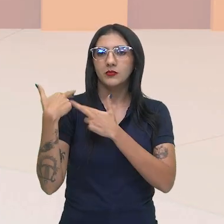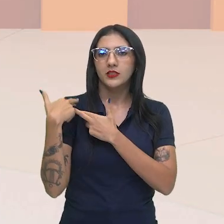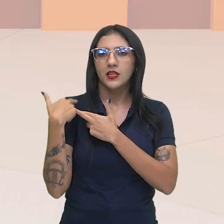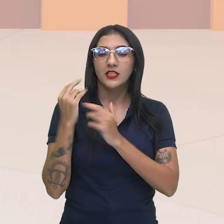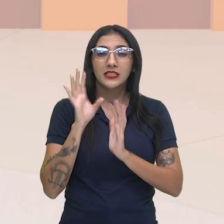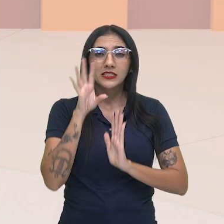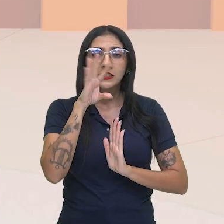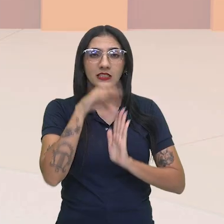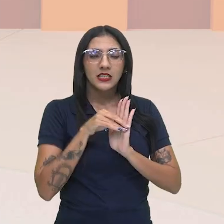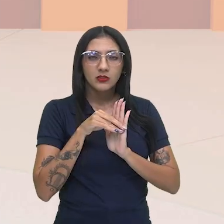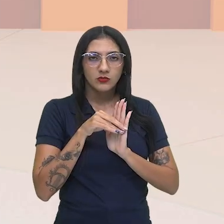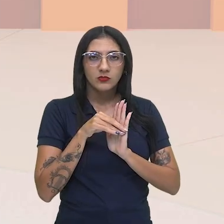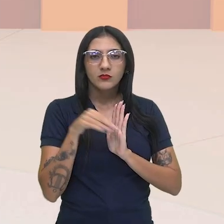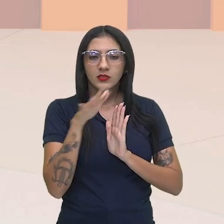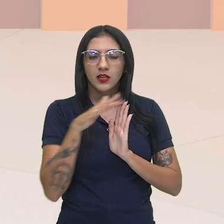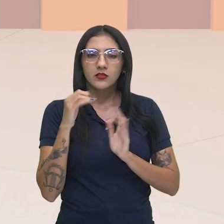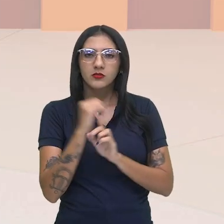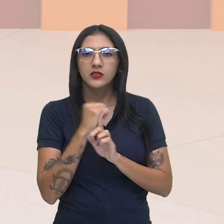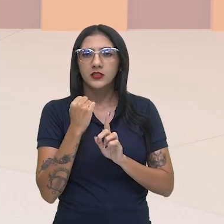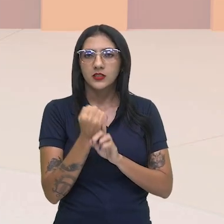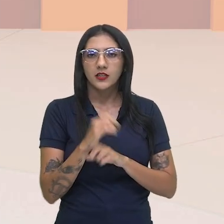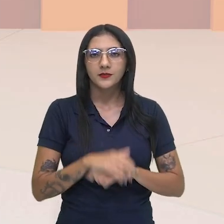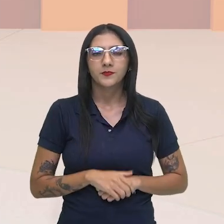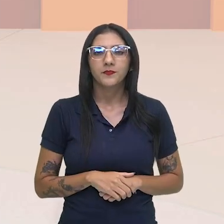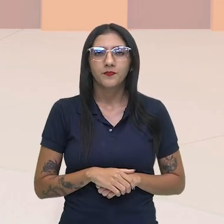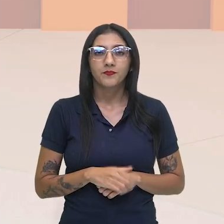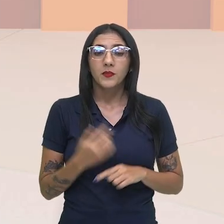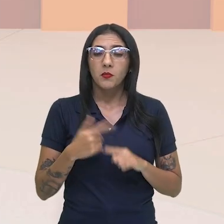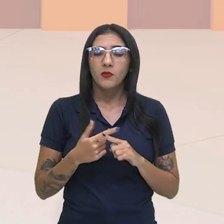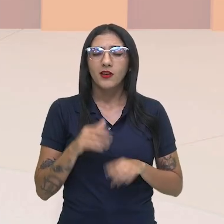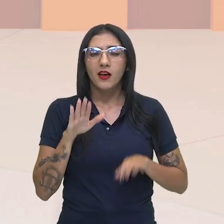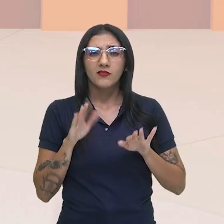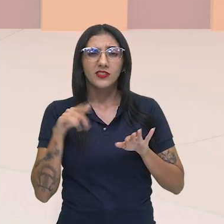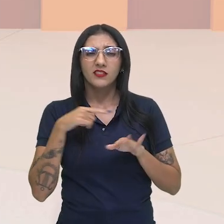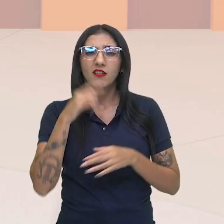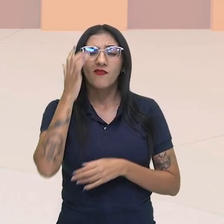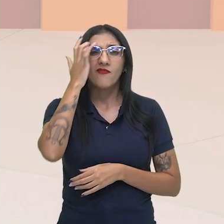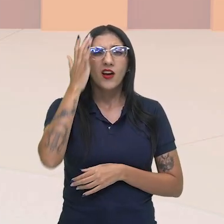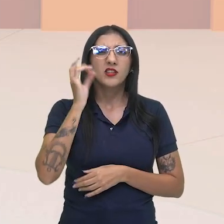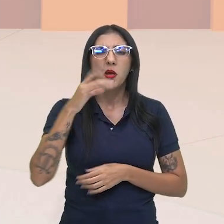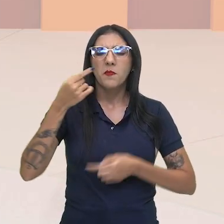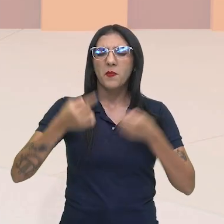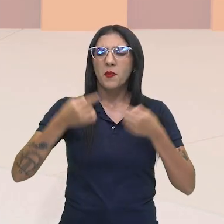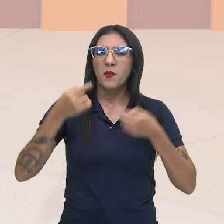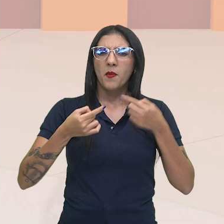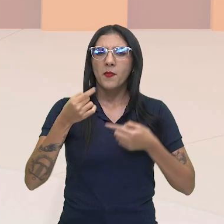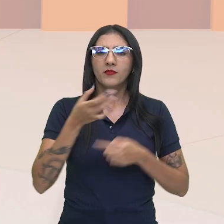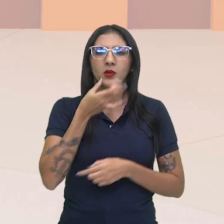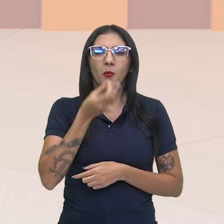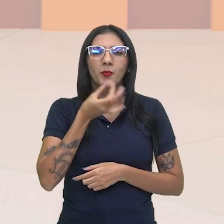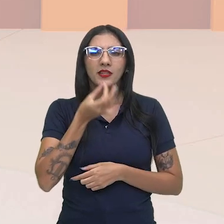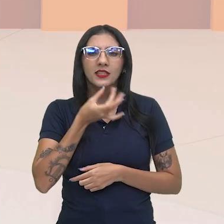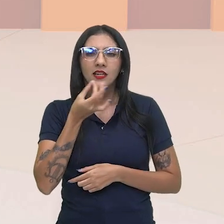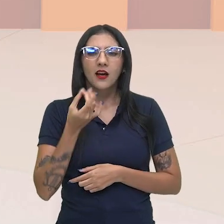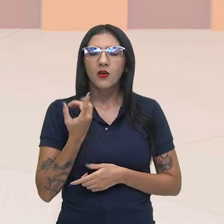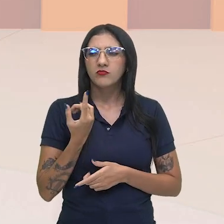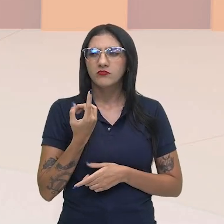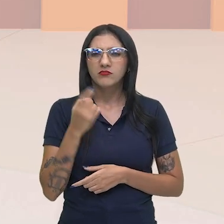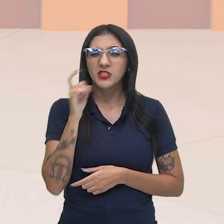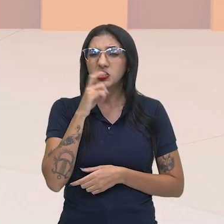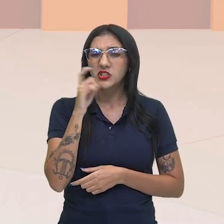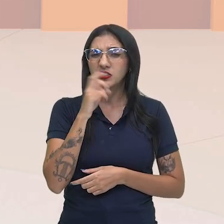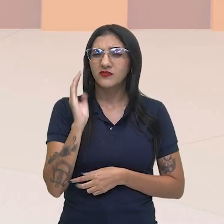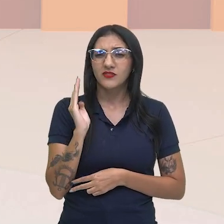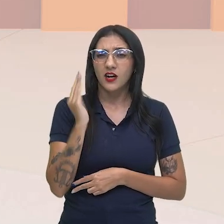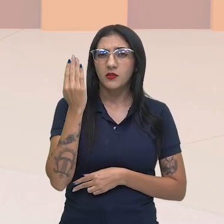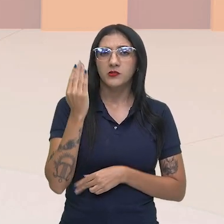dessa sociedade. Porque é muito fácil eu discutir baseado em opiniões muitas vezes falsas dentro